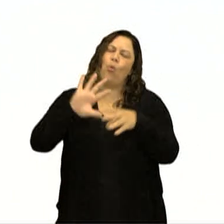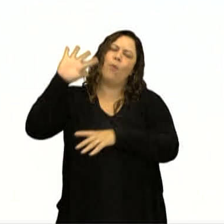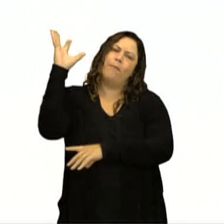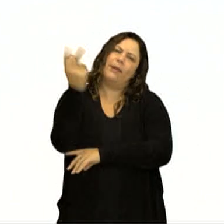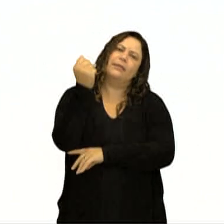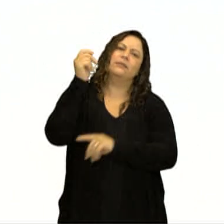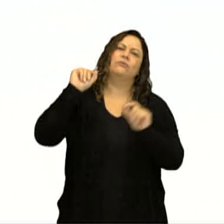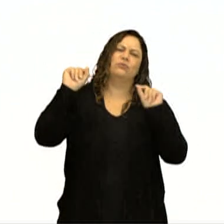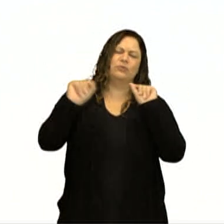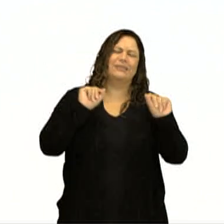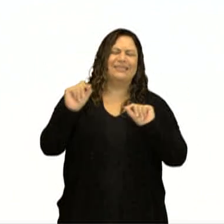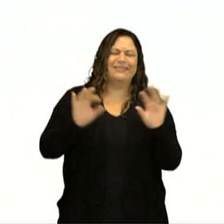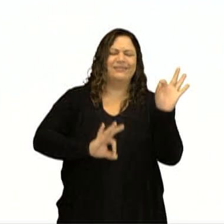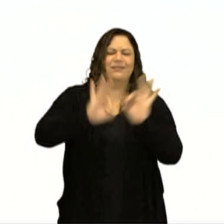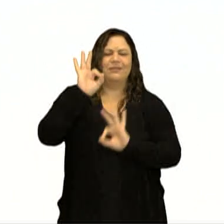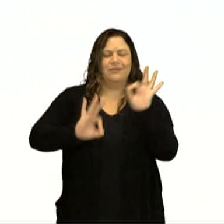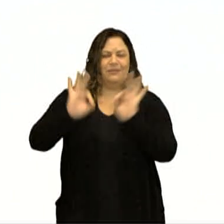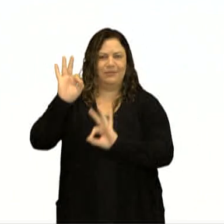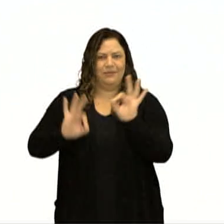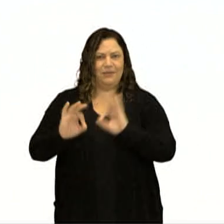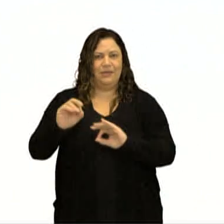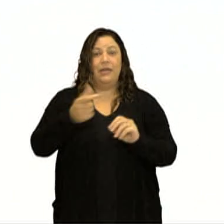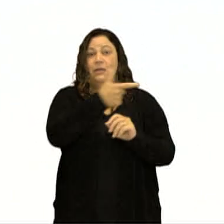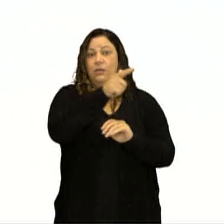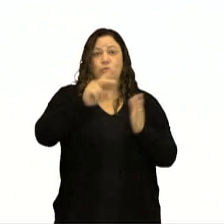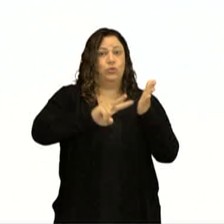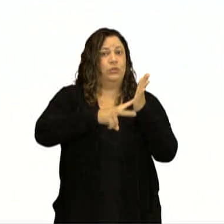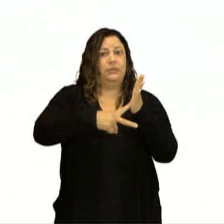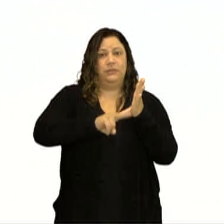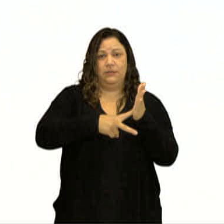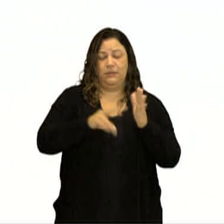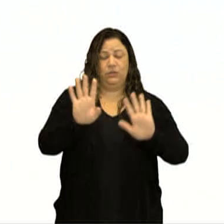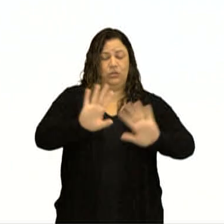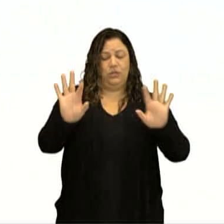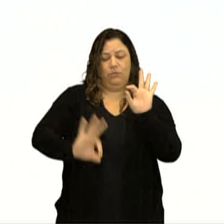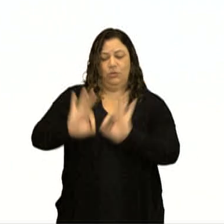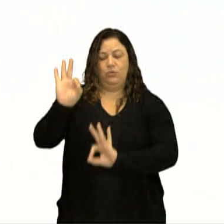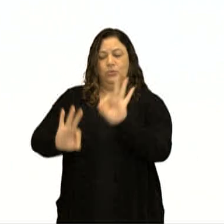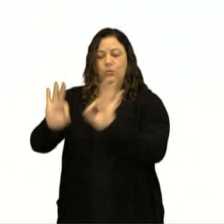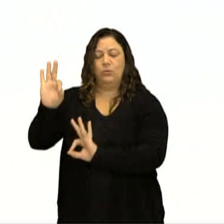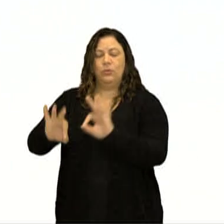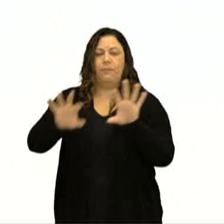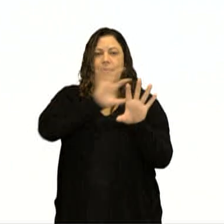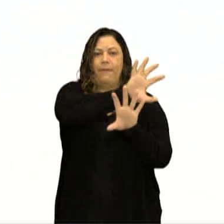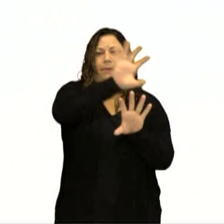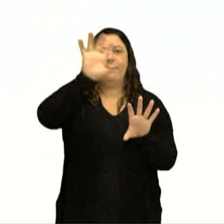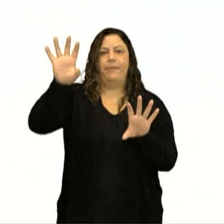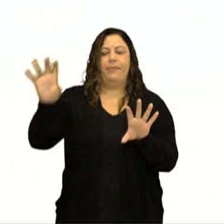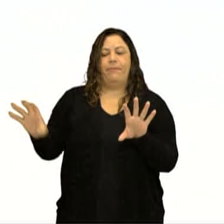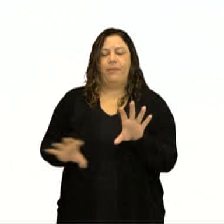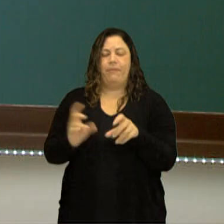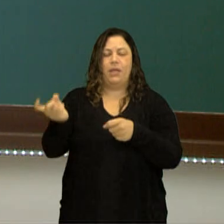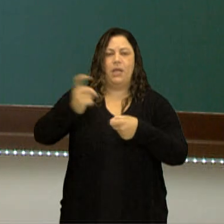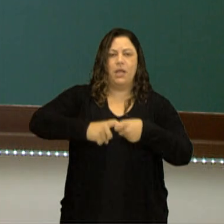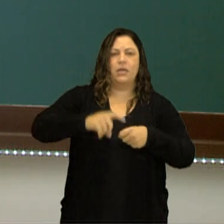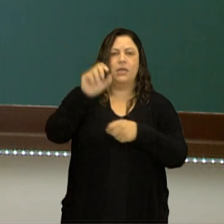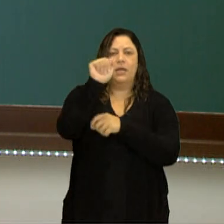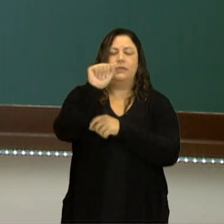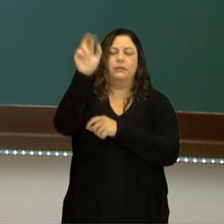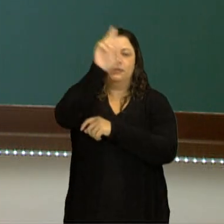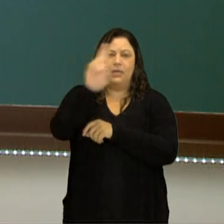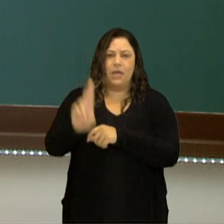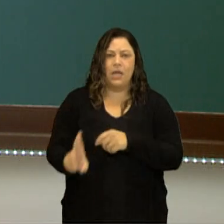se organizavam, não eram sindicatos. Eles se organizavam em várias regiões, aliás, da Rússia vão começar a